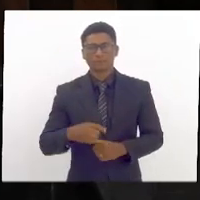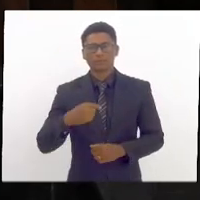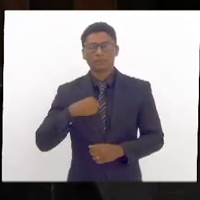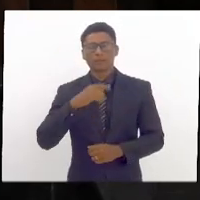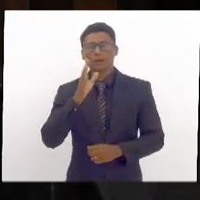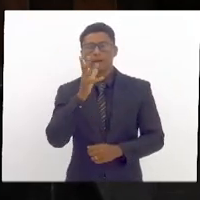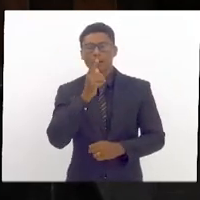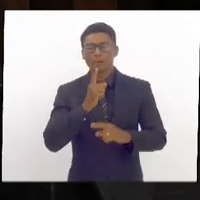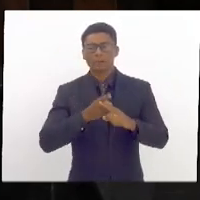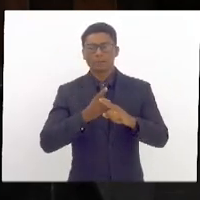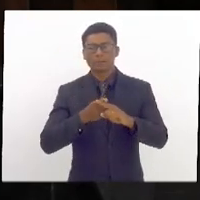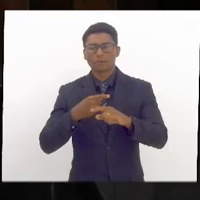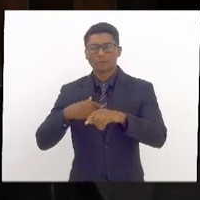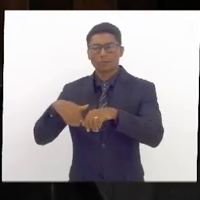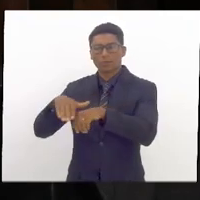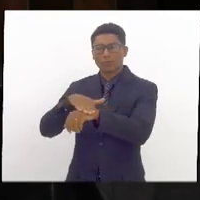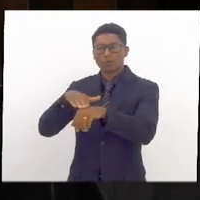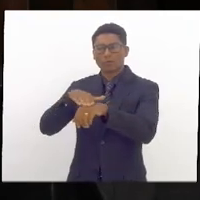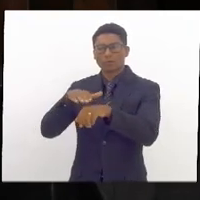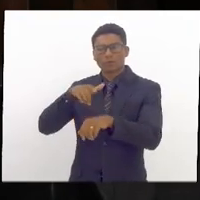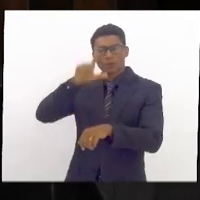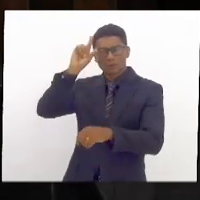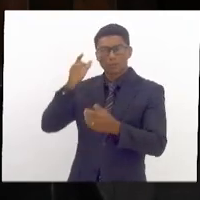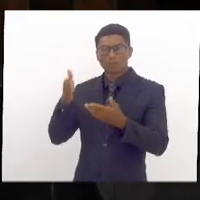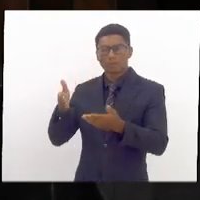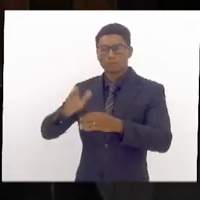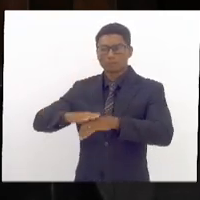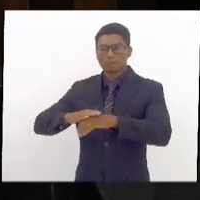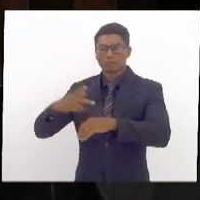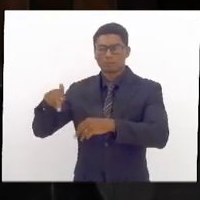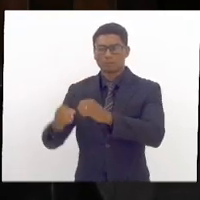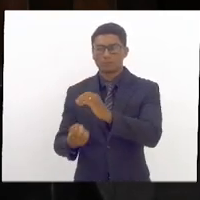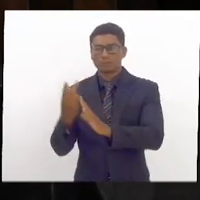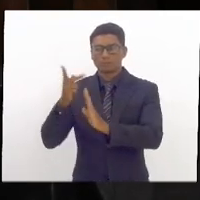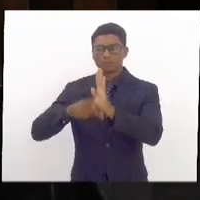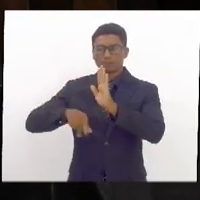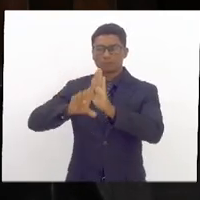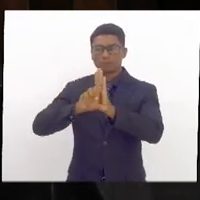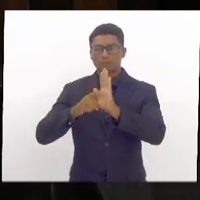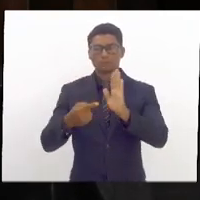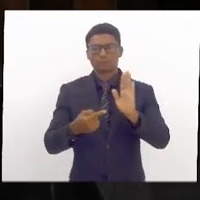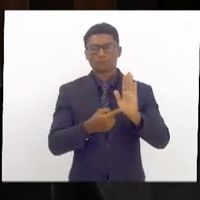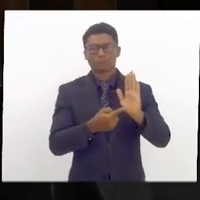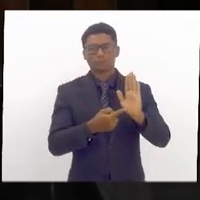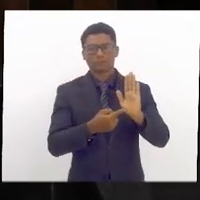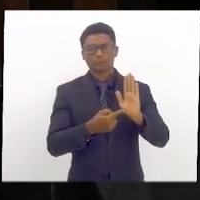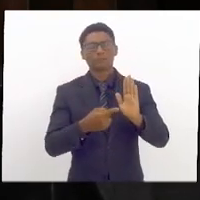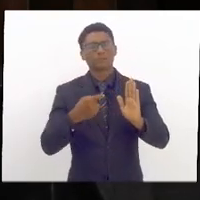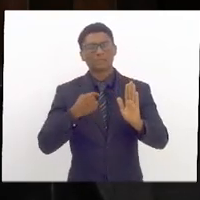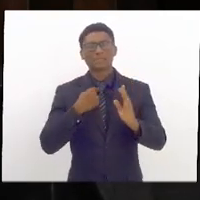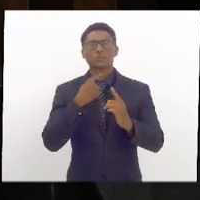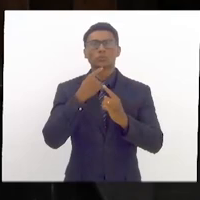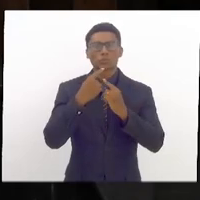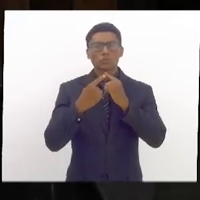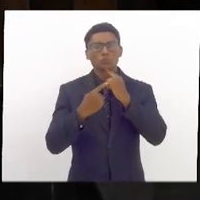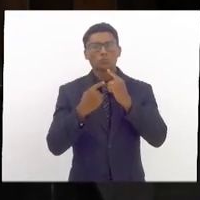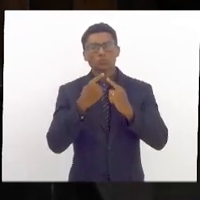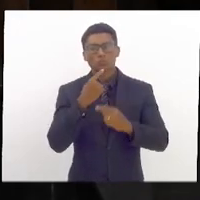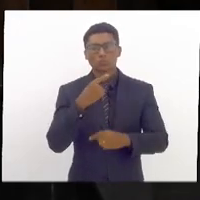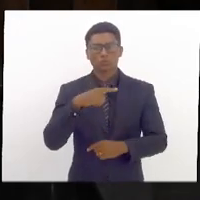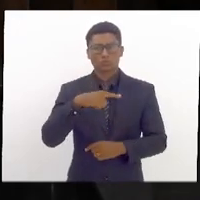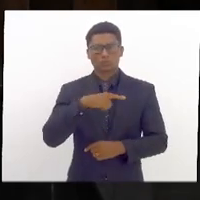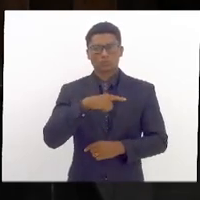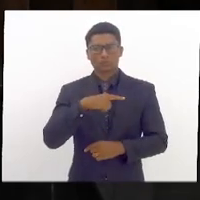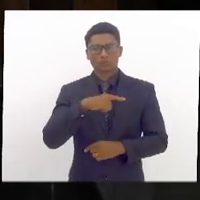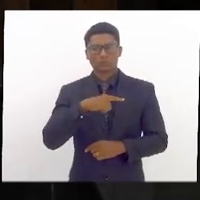fala justamente porque conversava com o deputado Luiz Paulo, autor do projeto, no sentido daquilo que eu tenho dúvidas